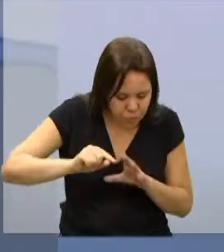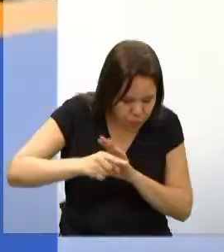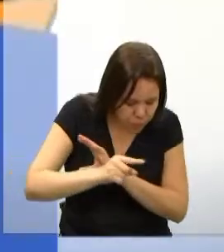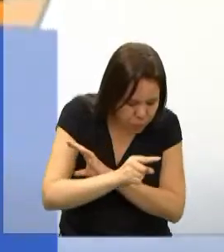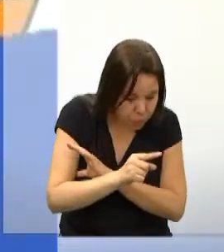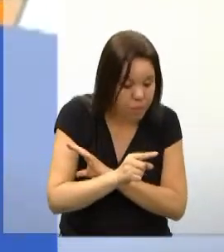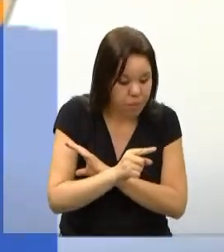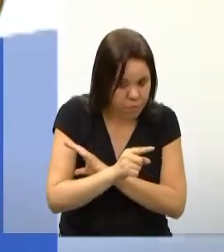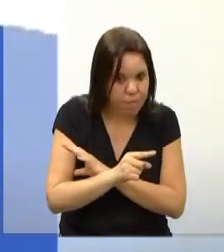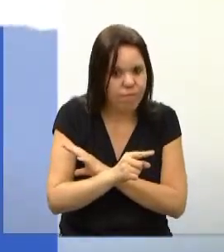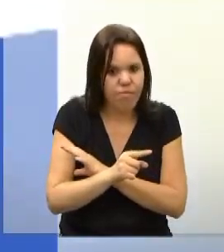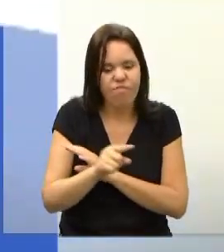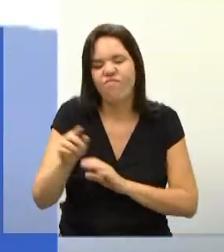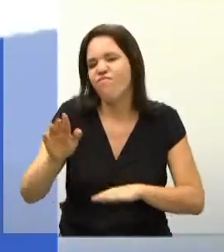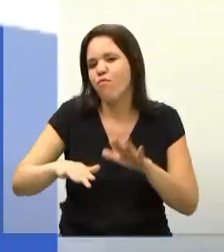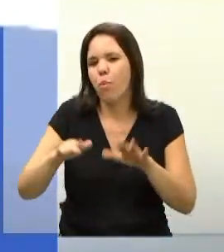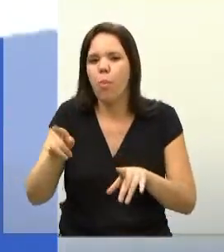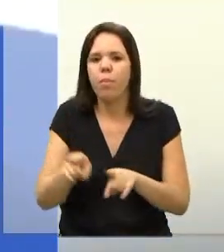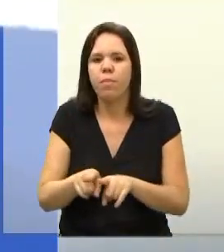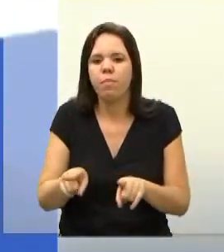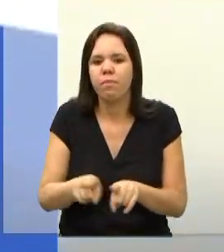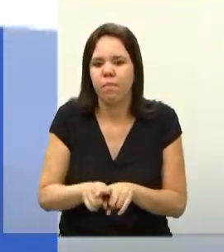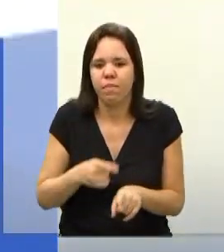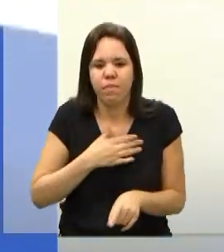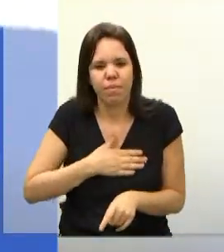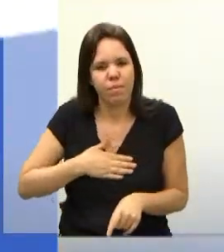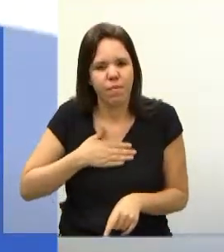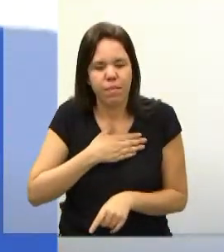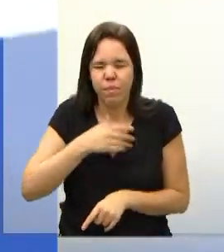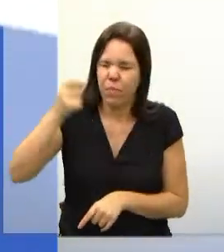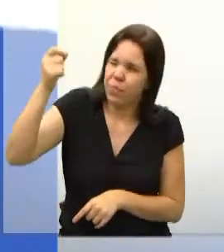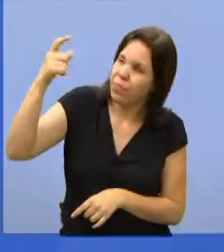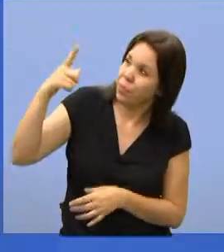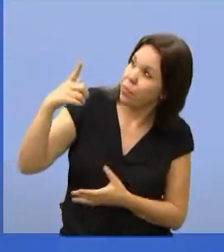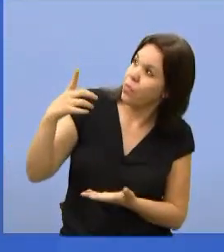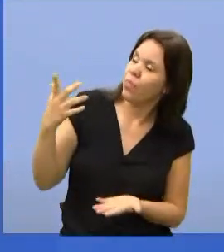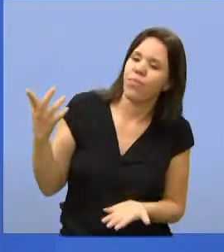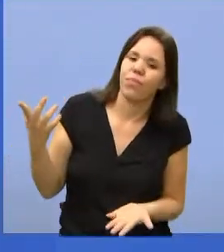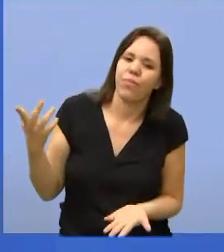fundo. Às vezes também gostava de tomar sol. Olha só,